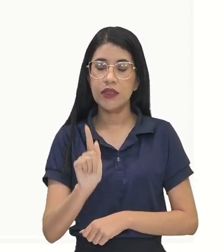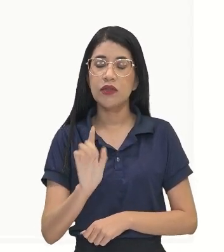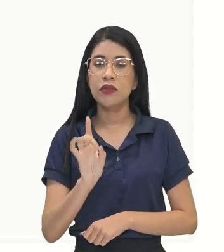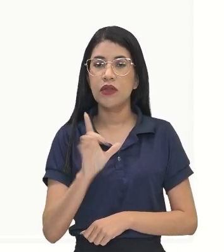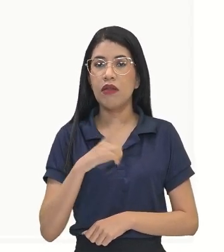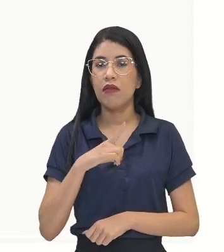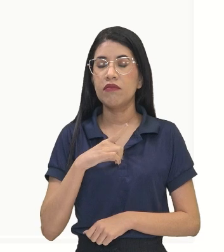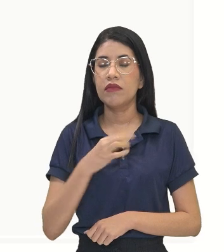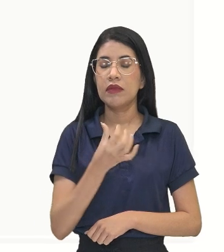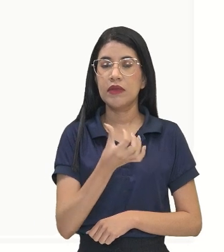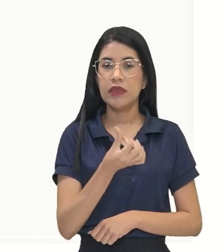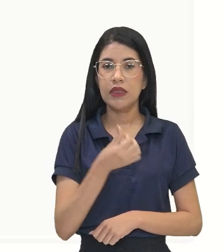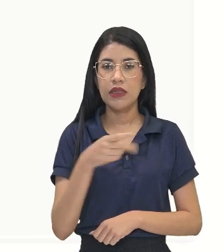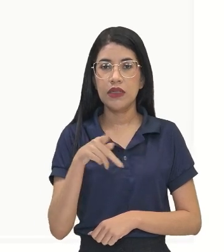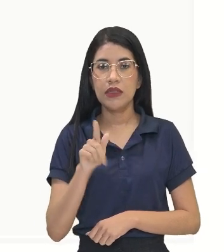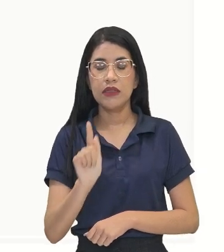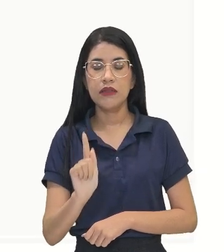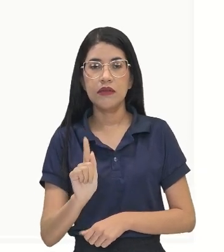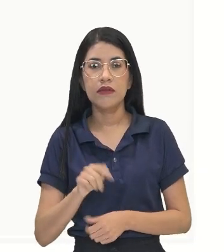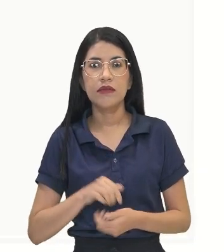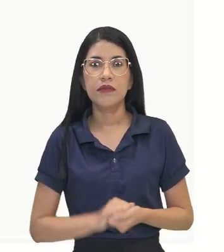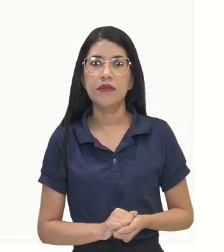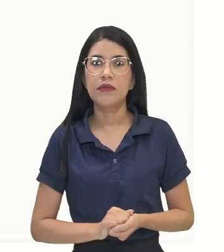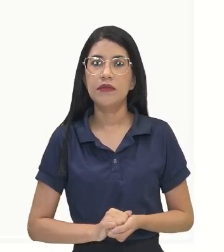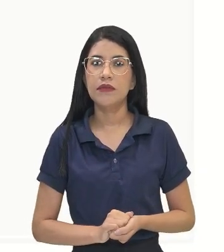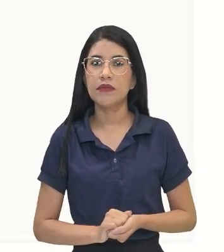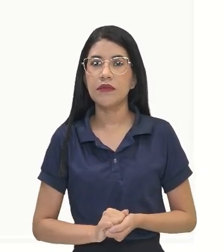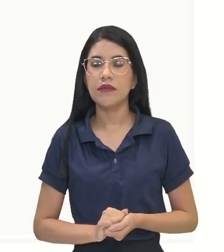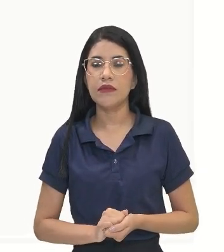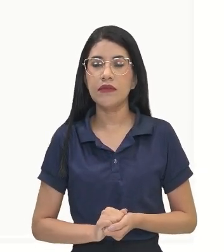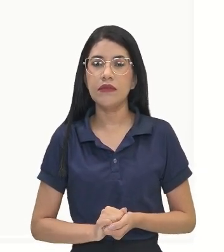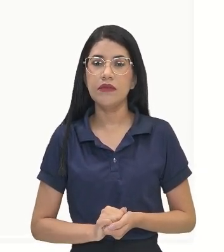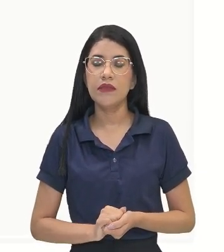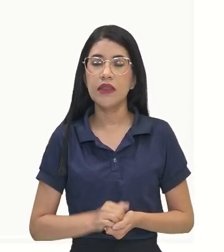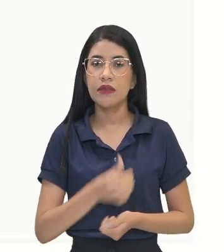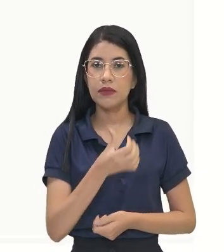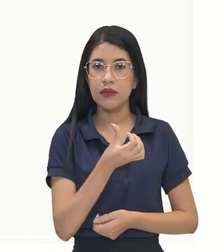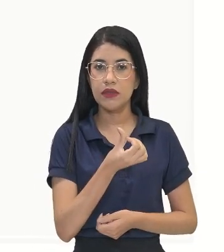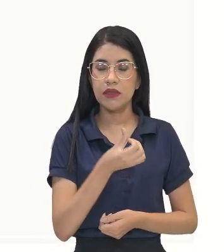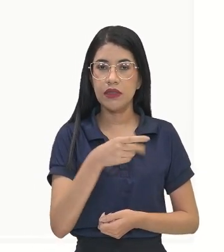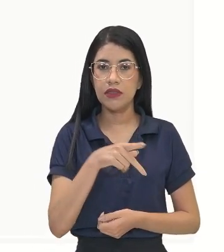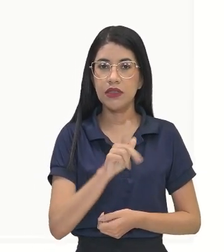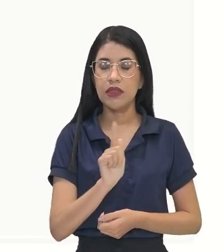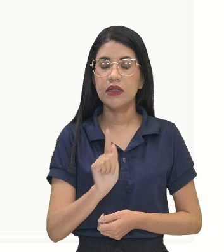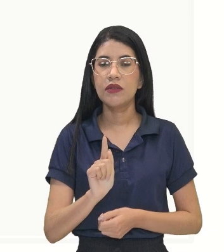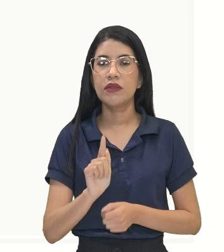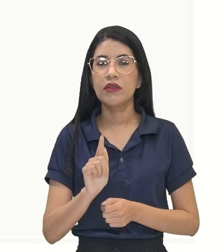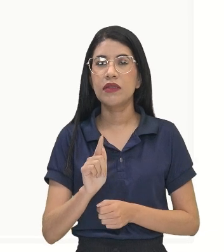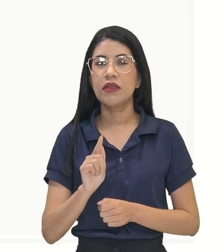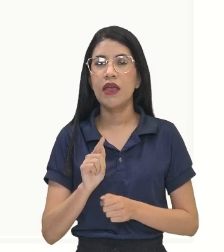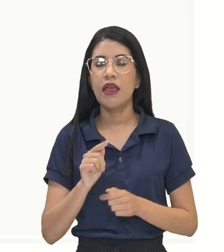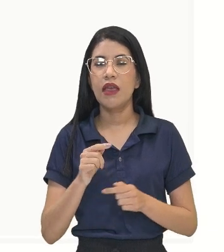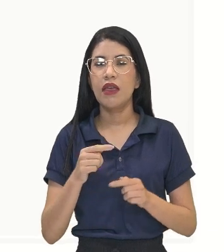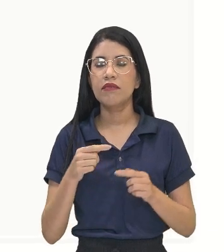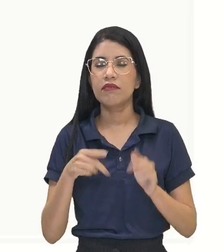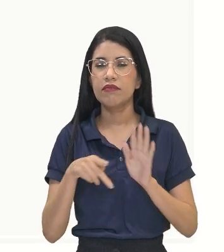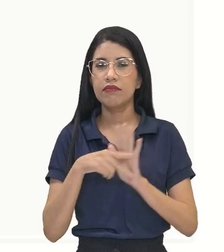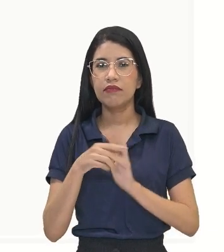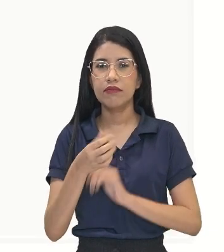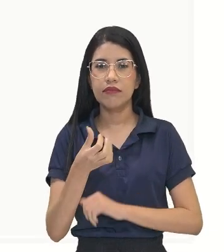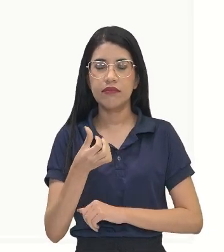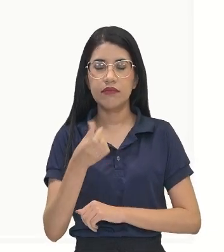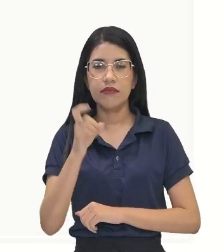Então, 6 quilos vai ser X. Aí você faz a regra de 3